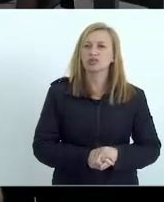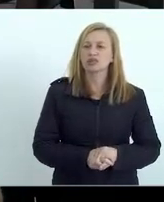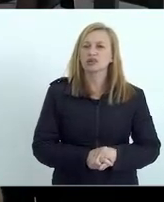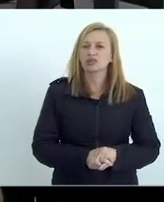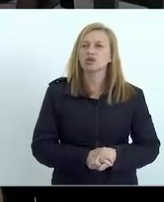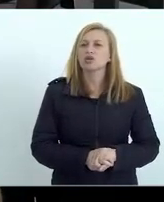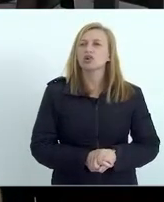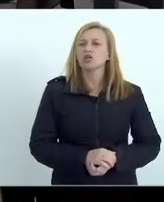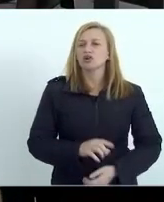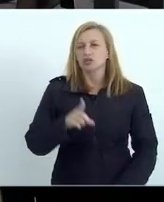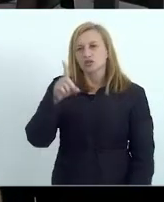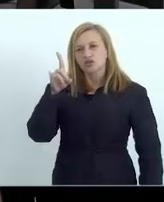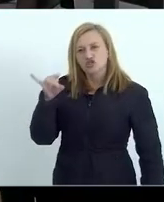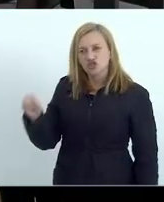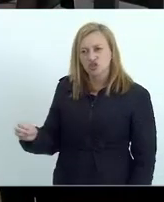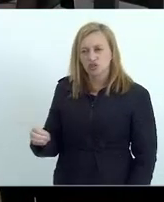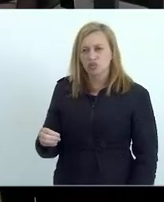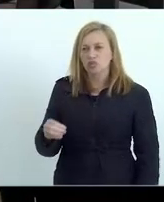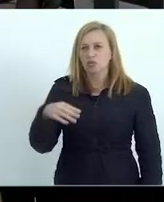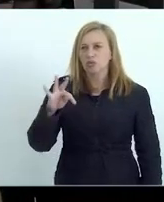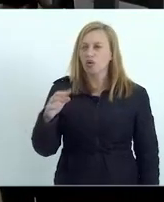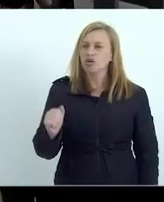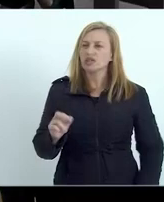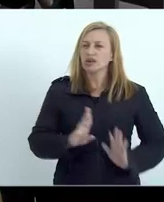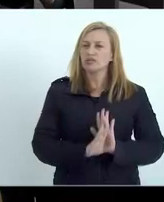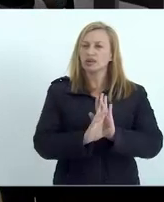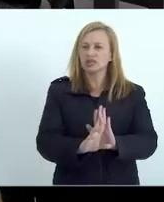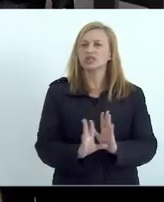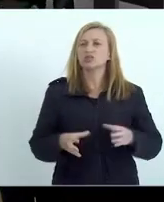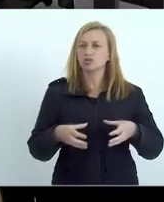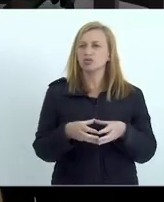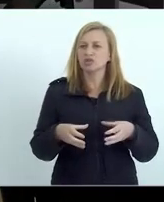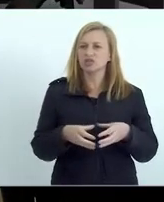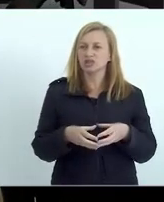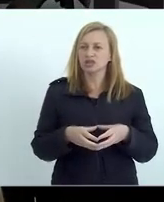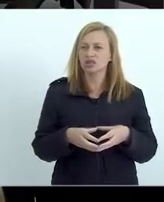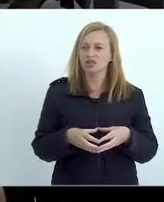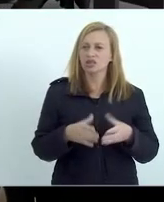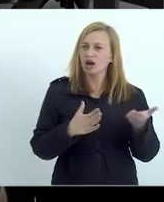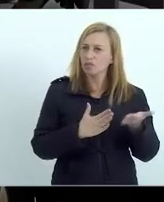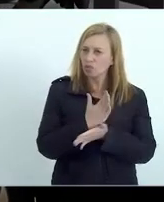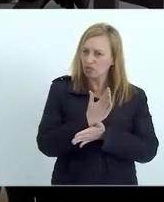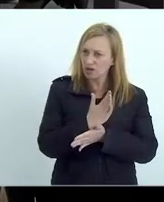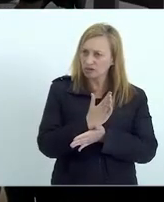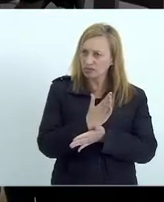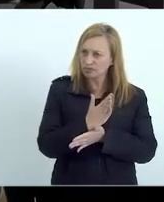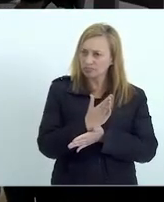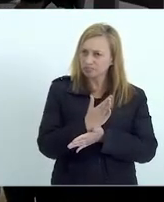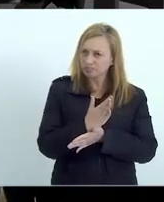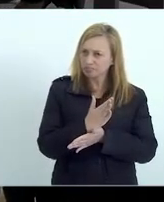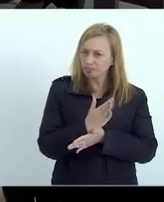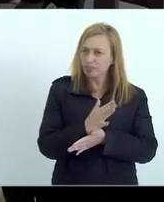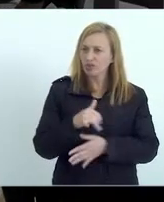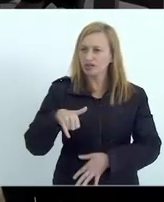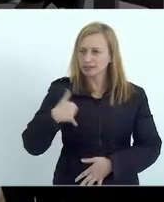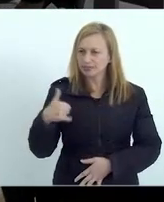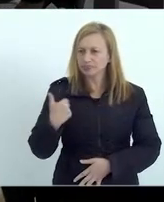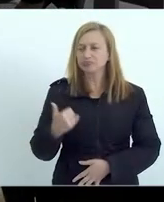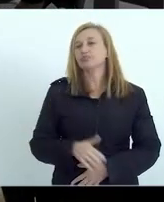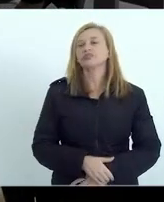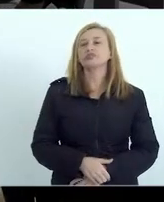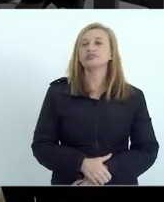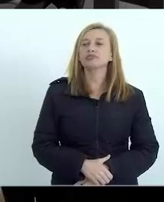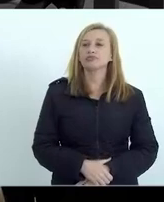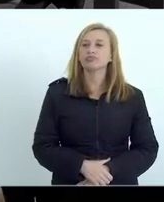sou o Diego Mota representante da comissão do os aprovados né no quesito idade